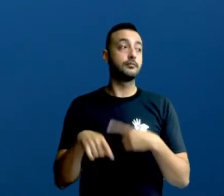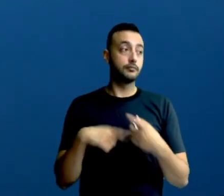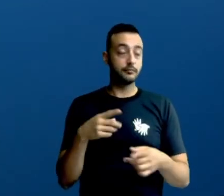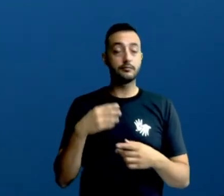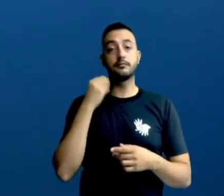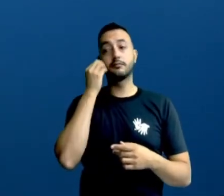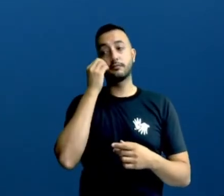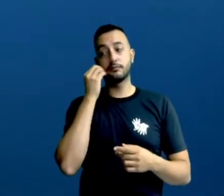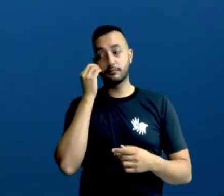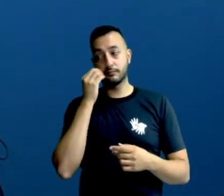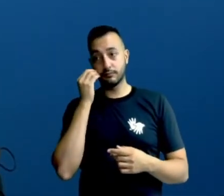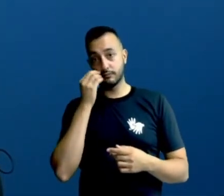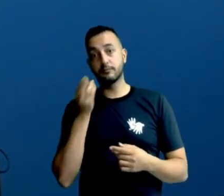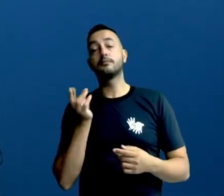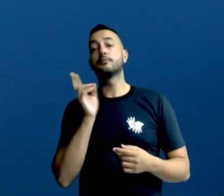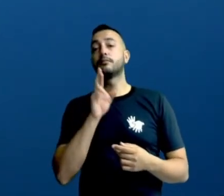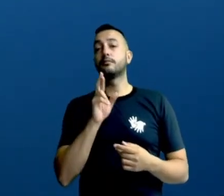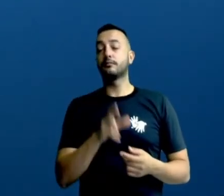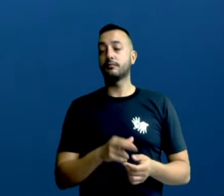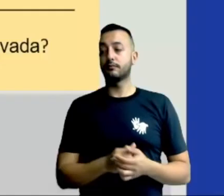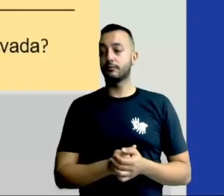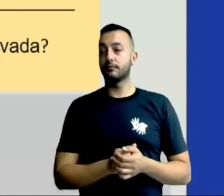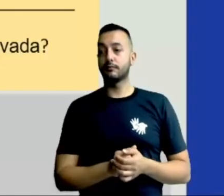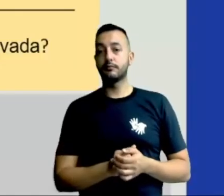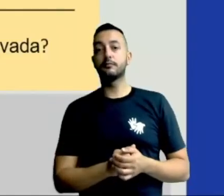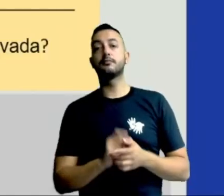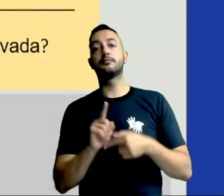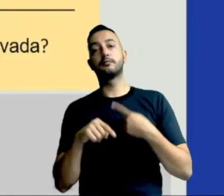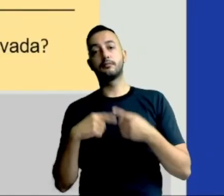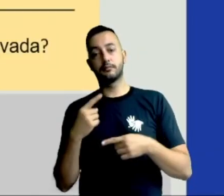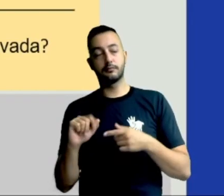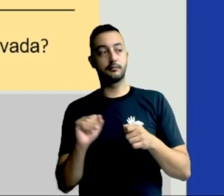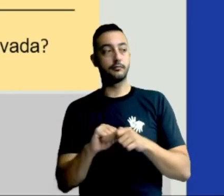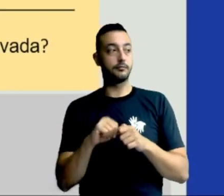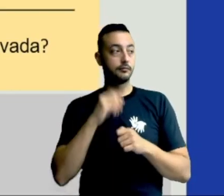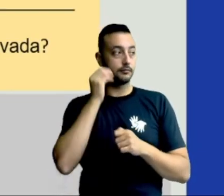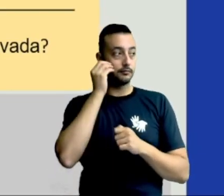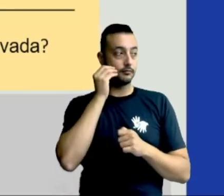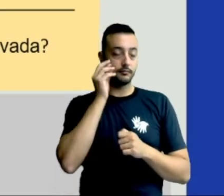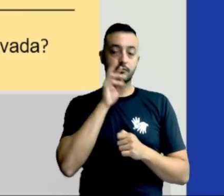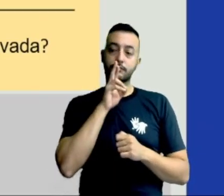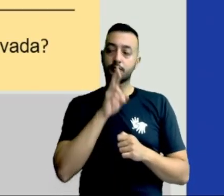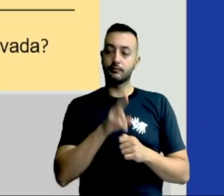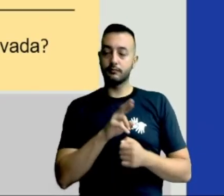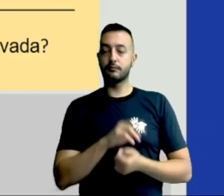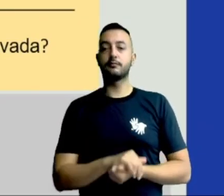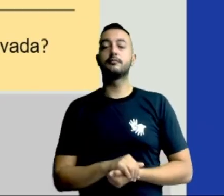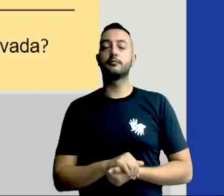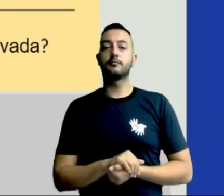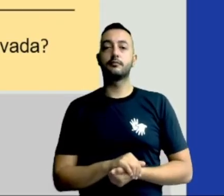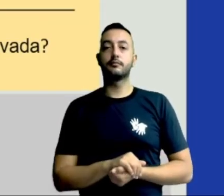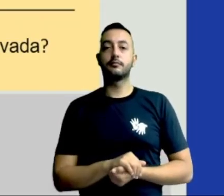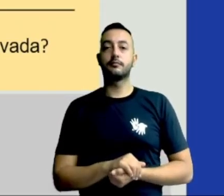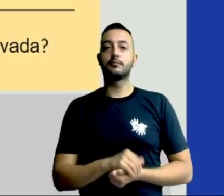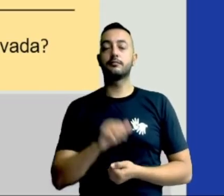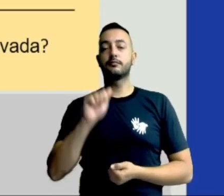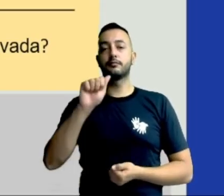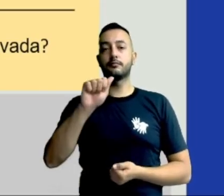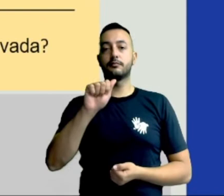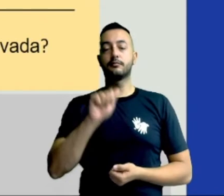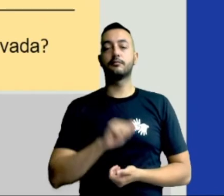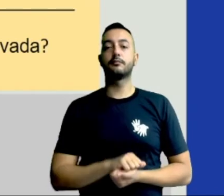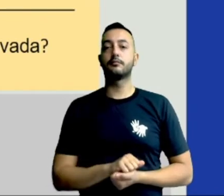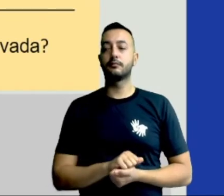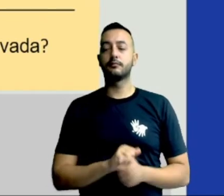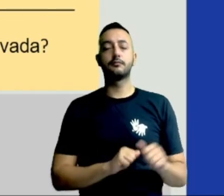fizer a experiência, vão responder as questões. Ó. Após a realização da experiência, responda as questões abaixo. A. Mais